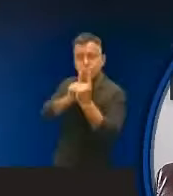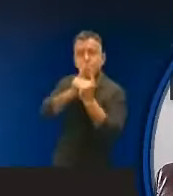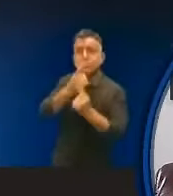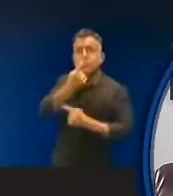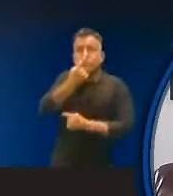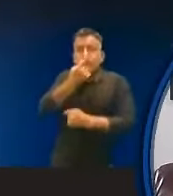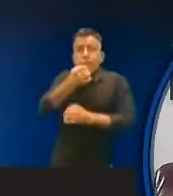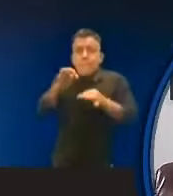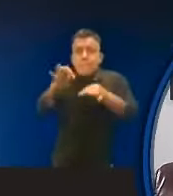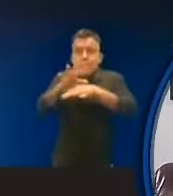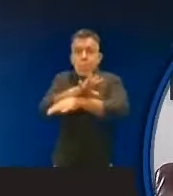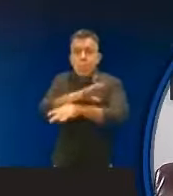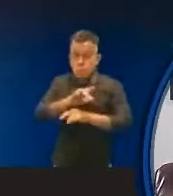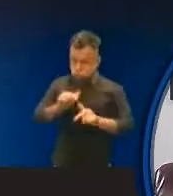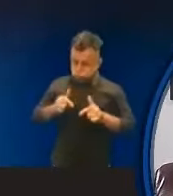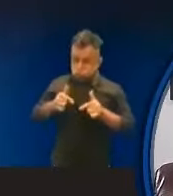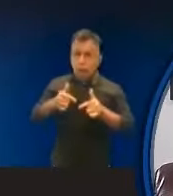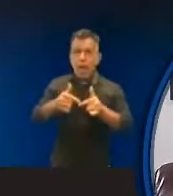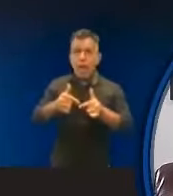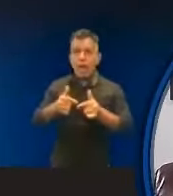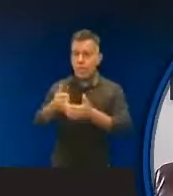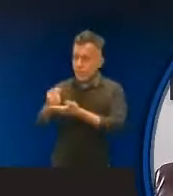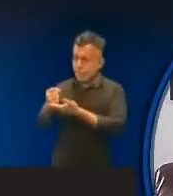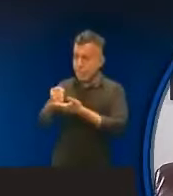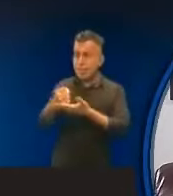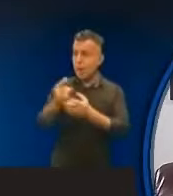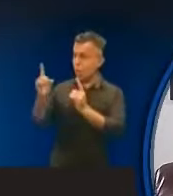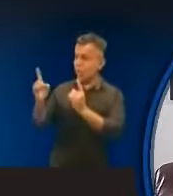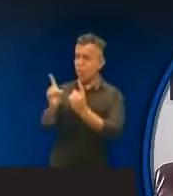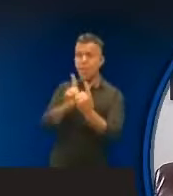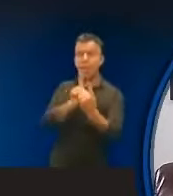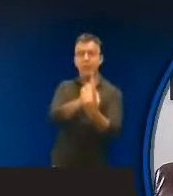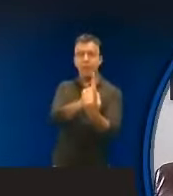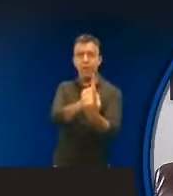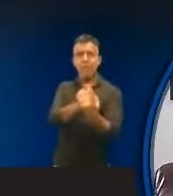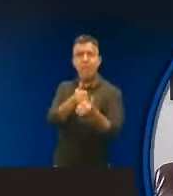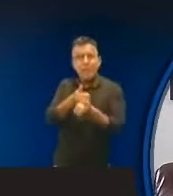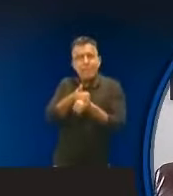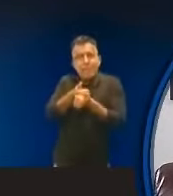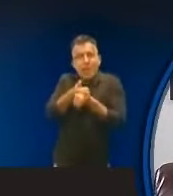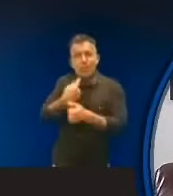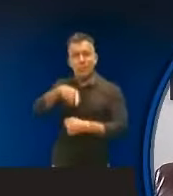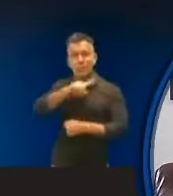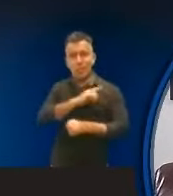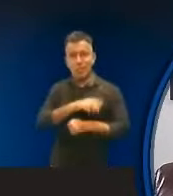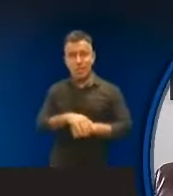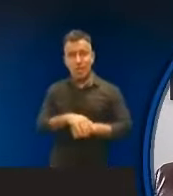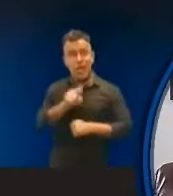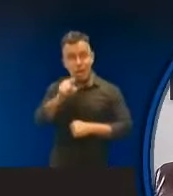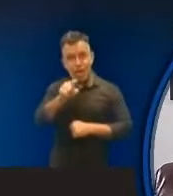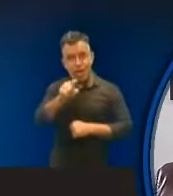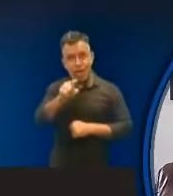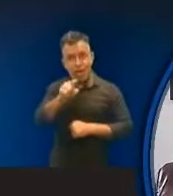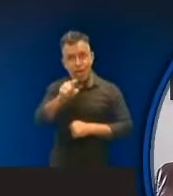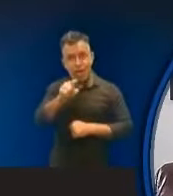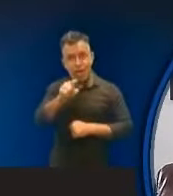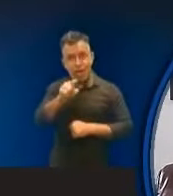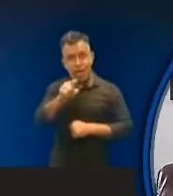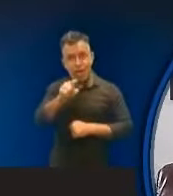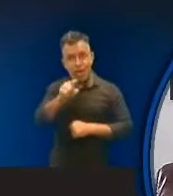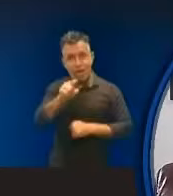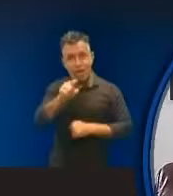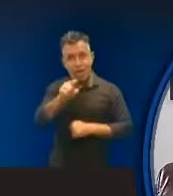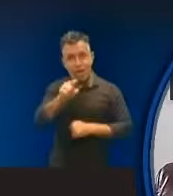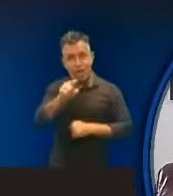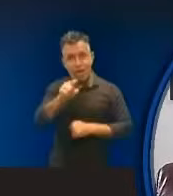receber toda a iniciativa que venha trazer o cliente para perto da gente. Esse é o resultado de uma